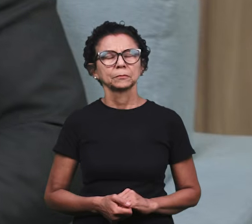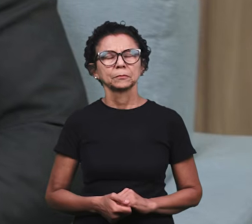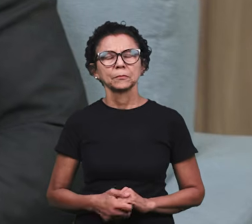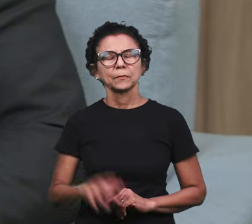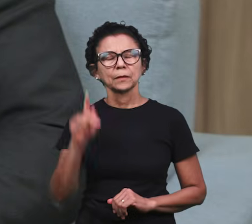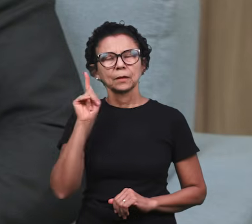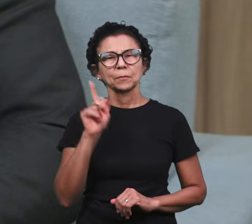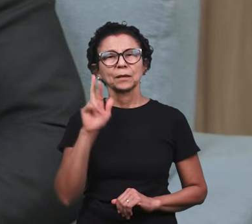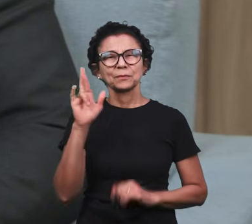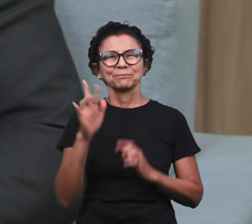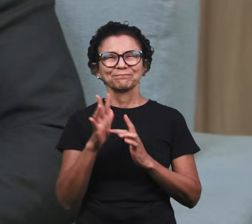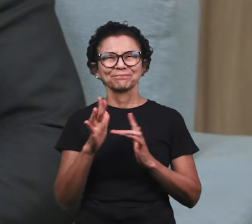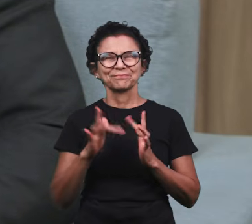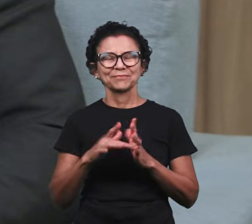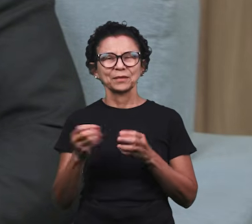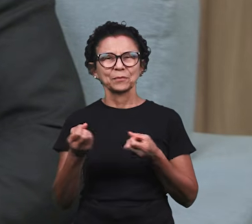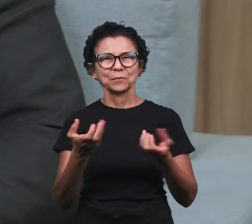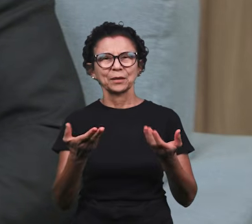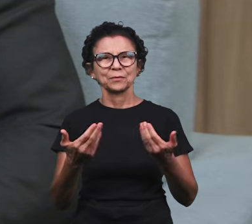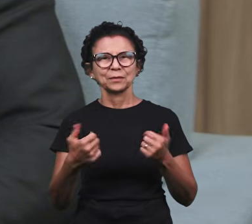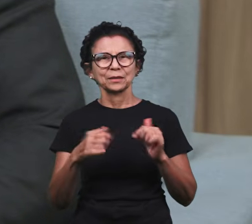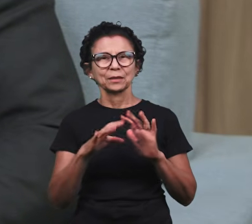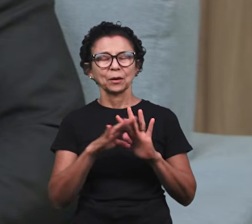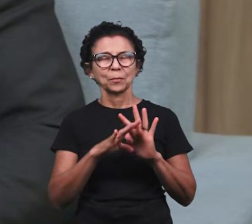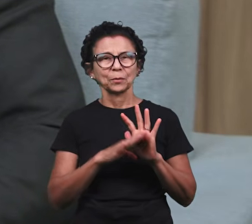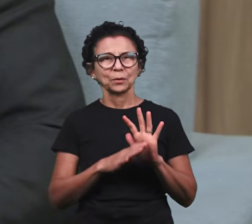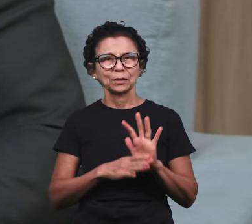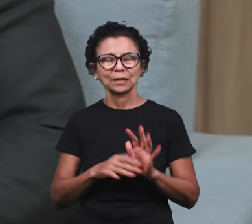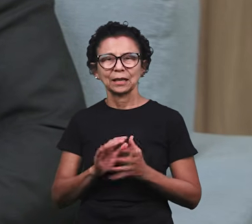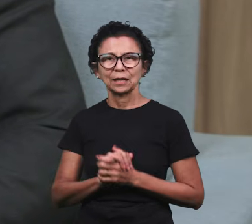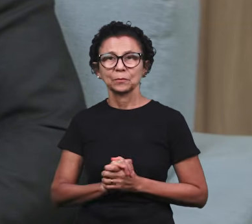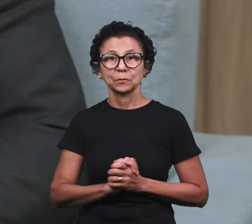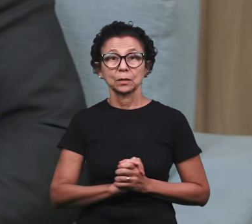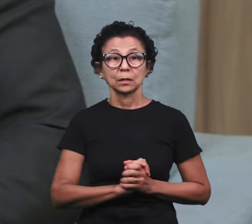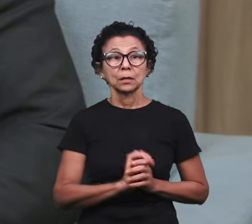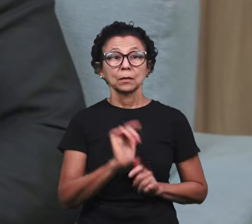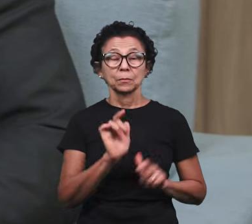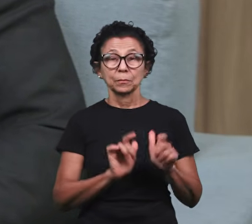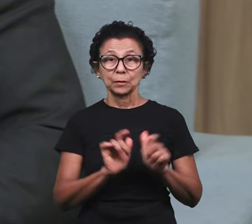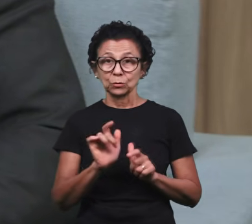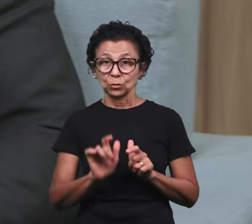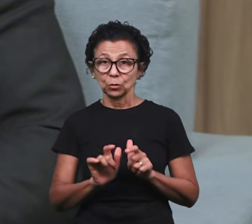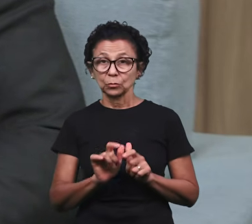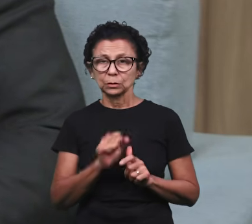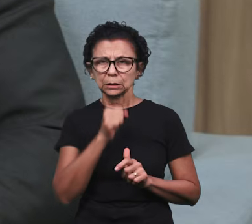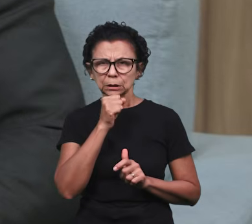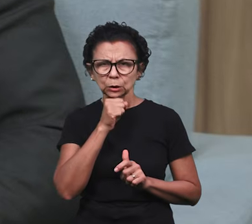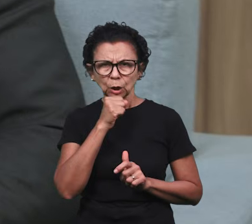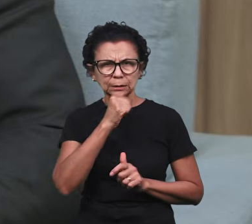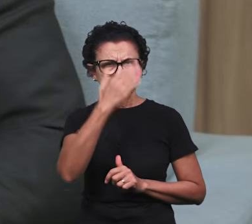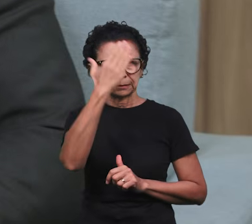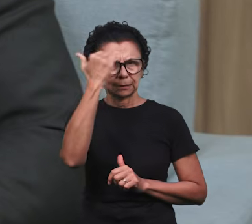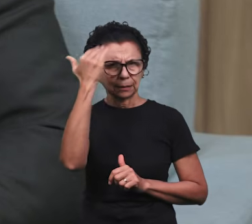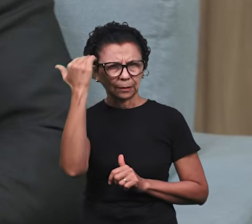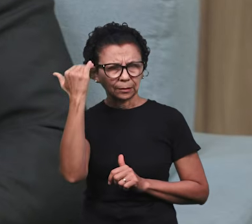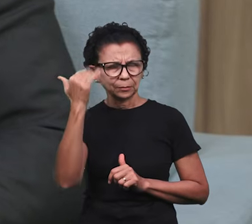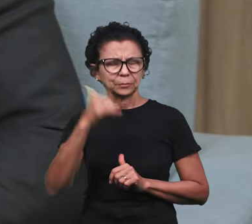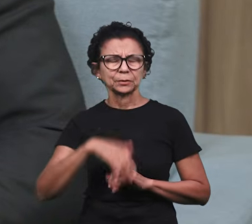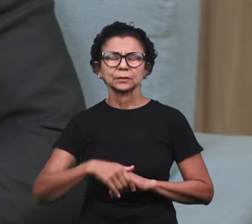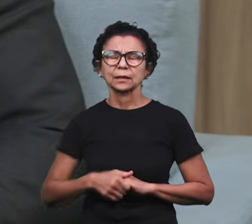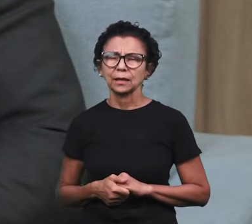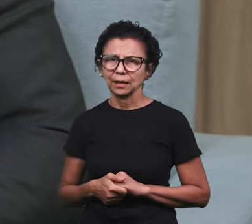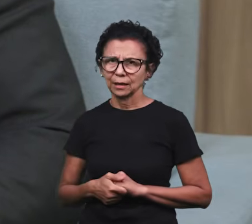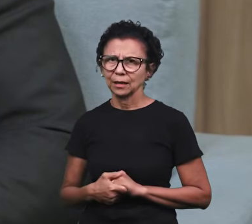A paz do Senhor, seja bem-vindo mais uma vez ao programa Mais Sábios. Este é um programa para os idosos e sobre